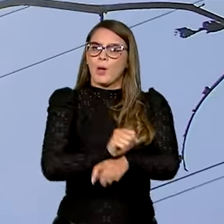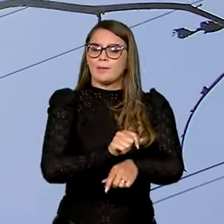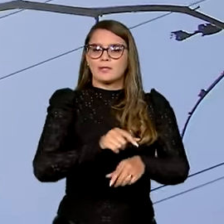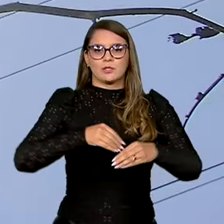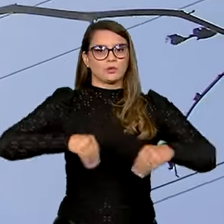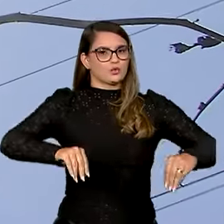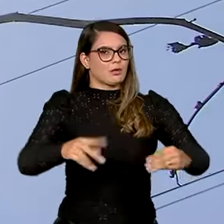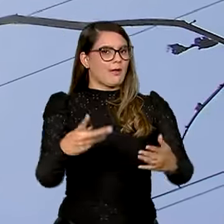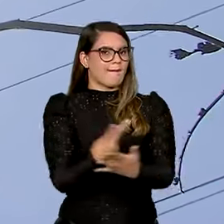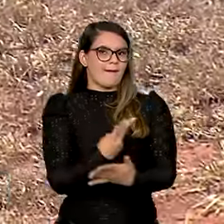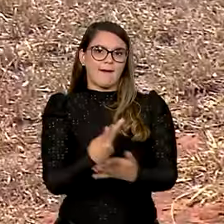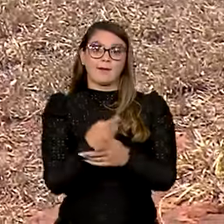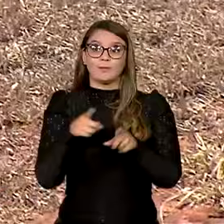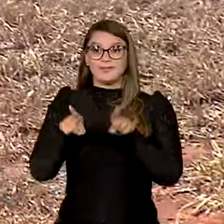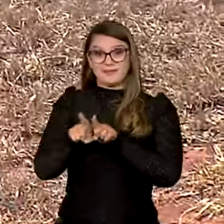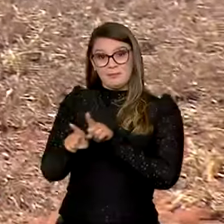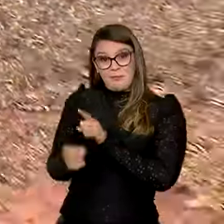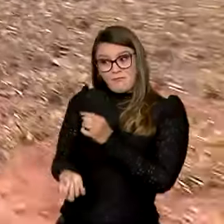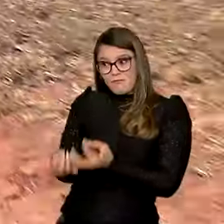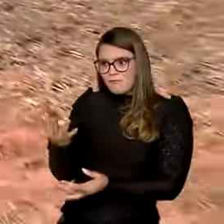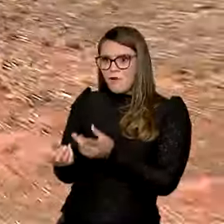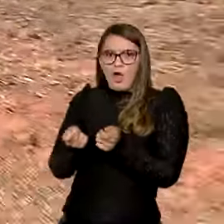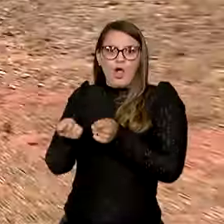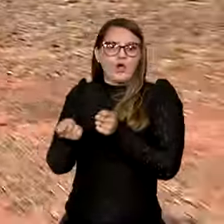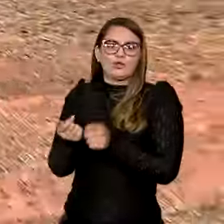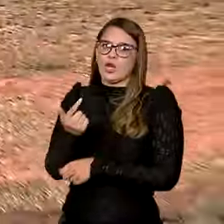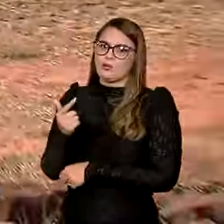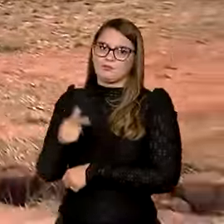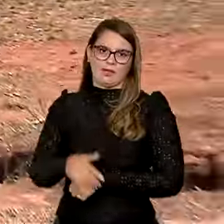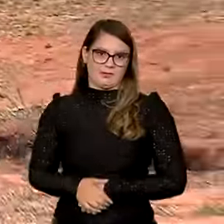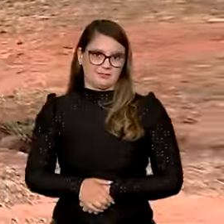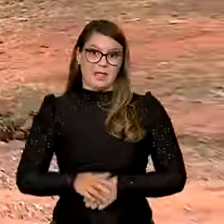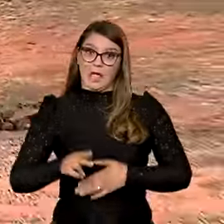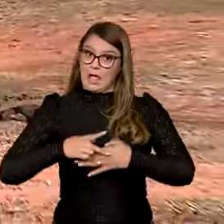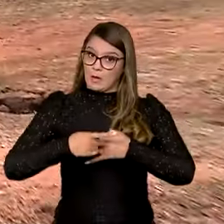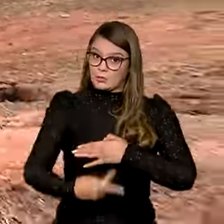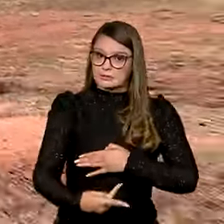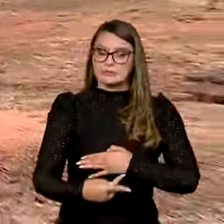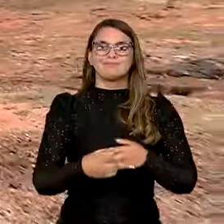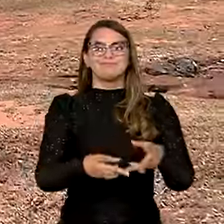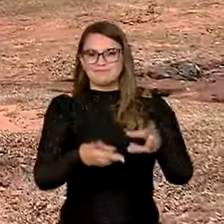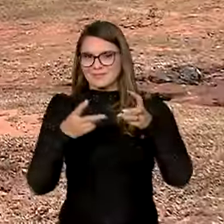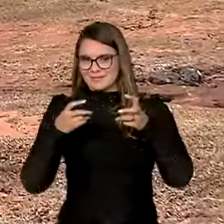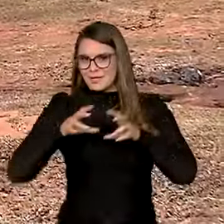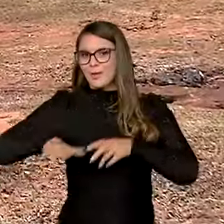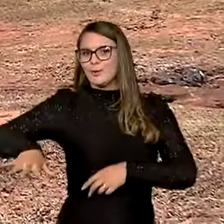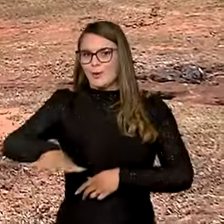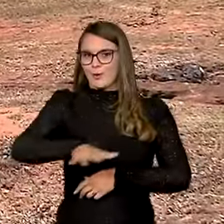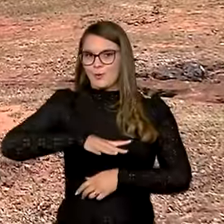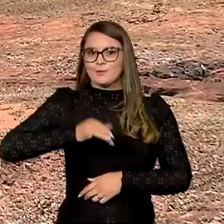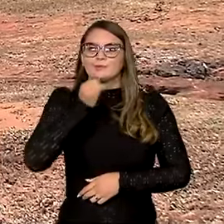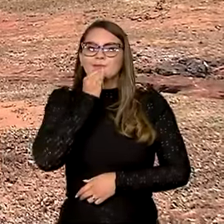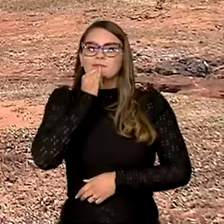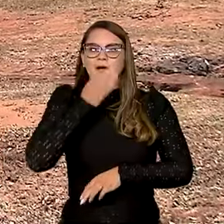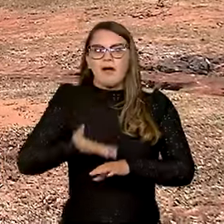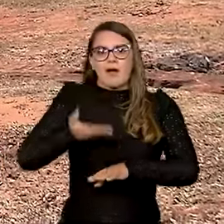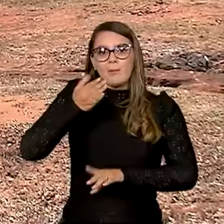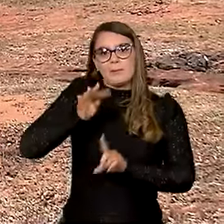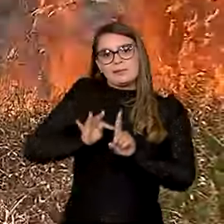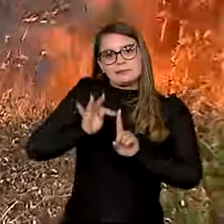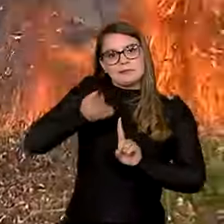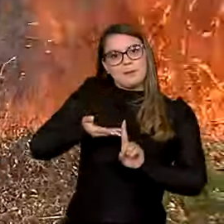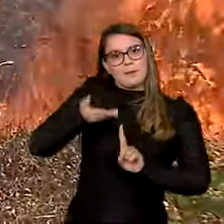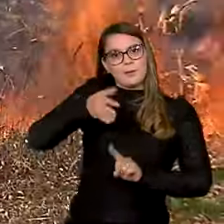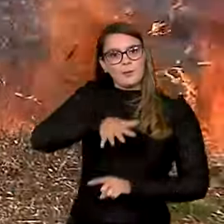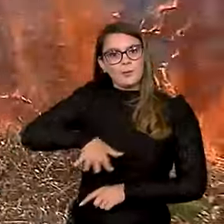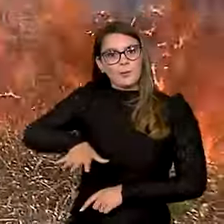solo e os incêndios fora de controle. As consequências são sentidas por todos, como o aumento da temperatura média